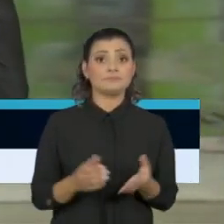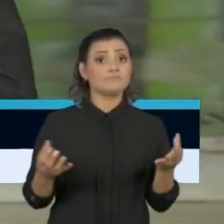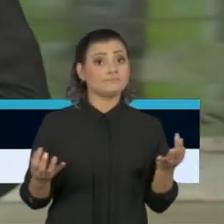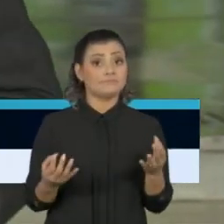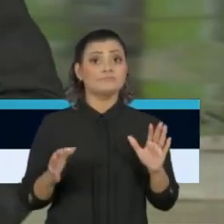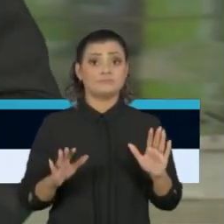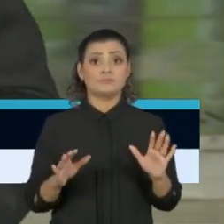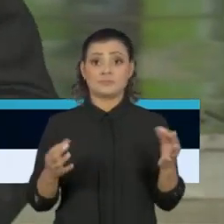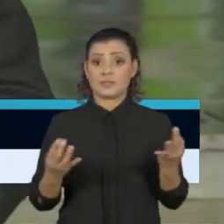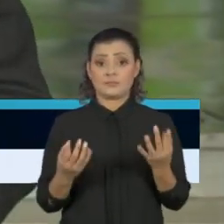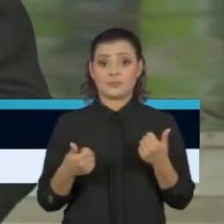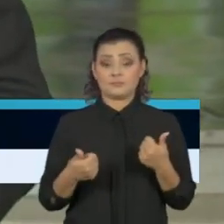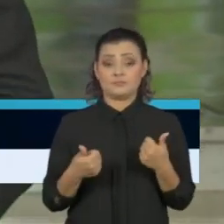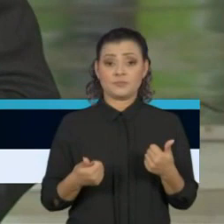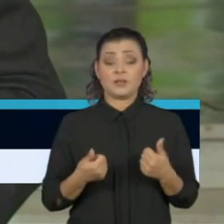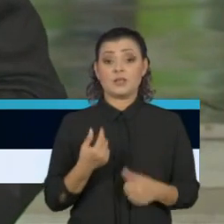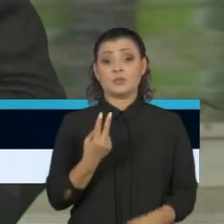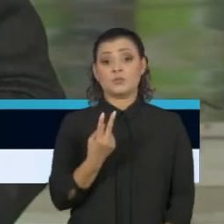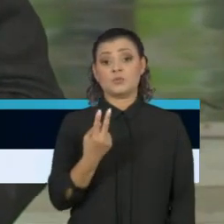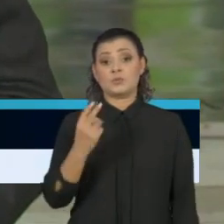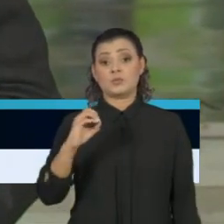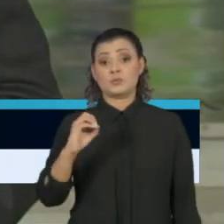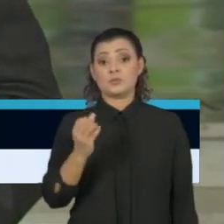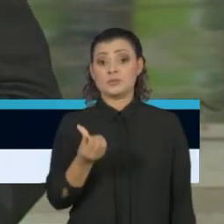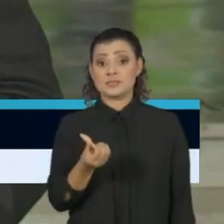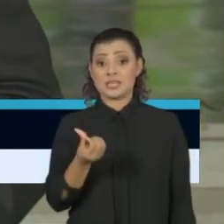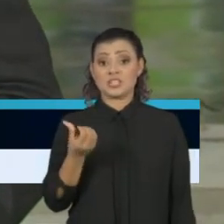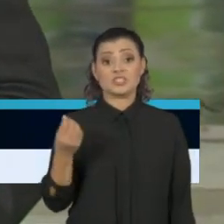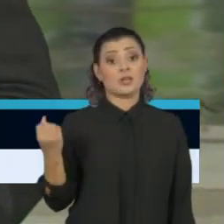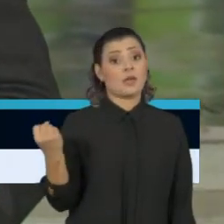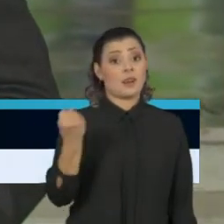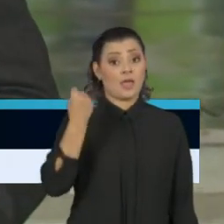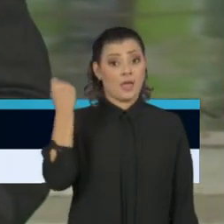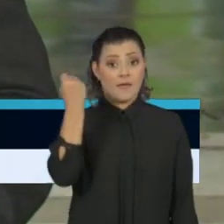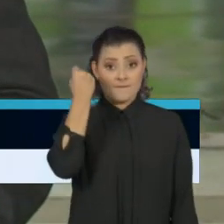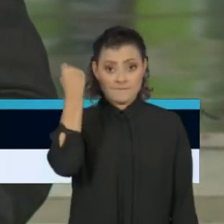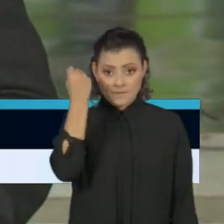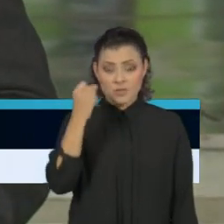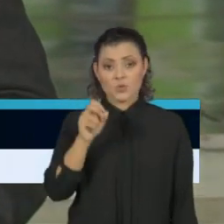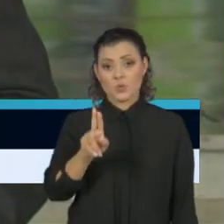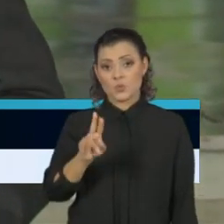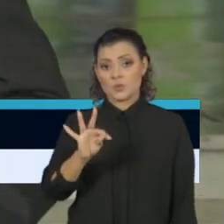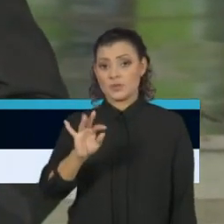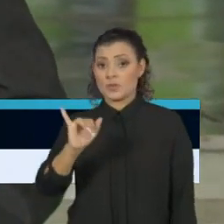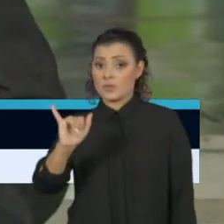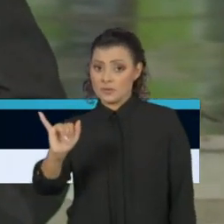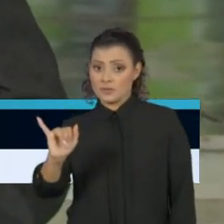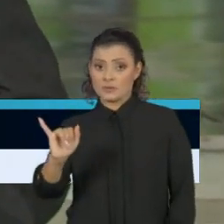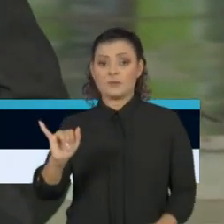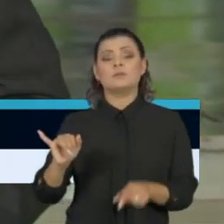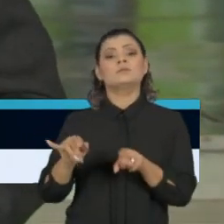Aliás, já dei. 206 casos graves em UTI.